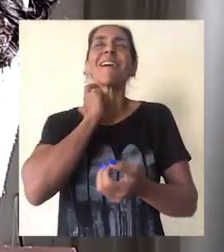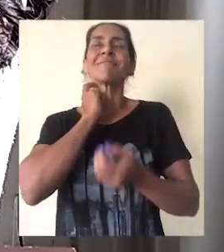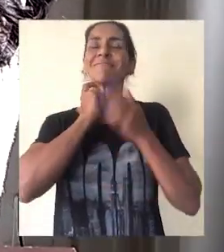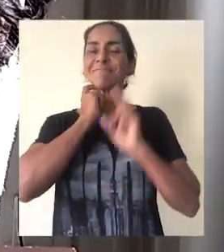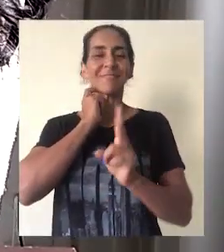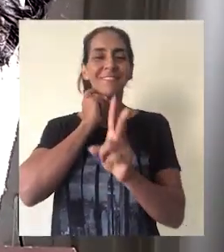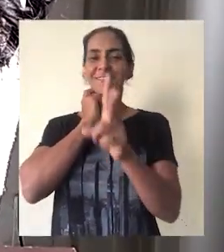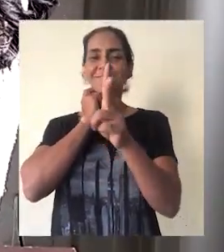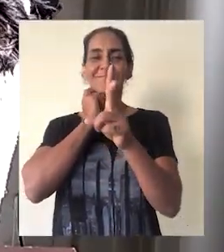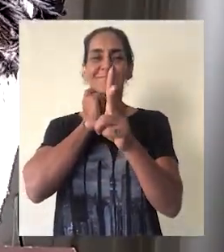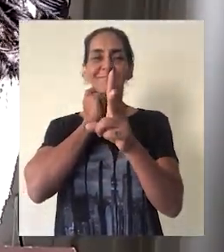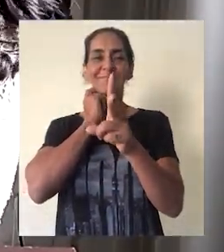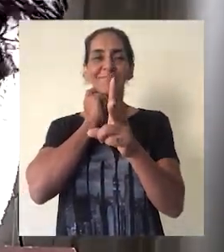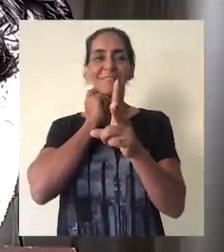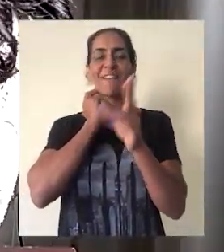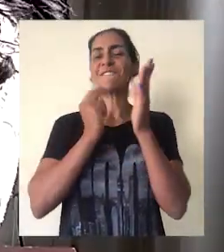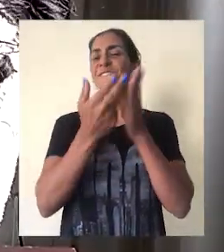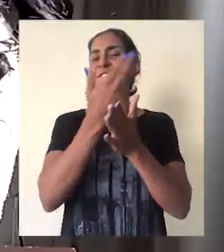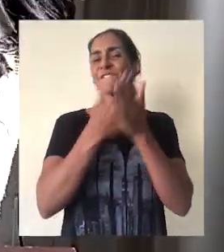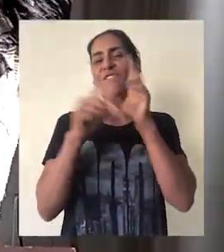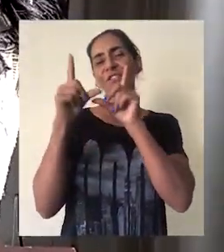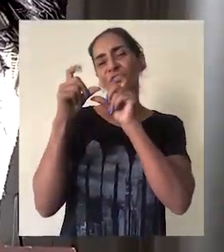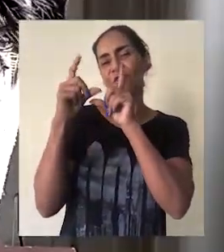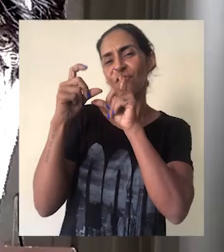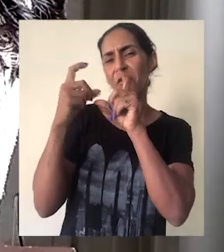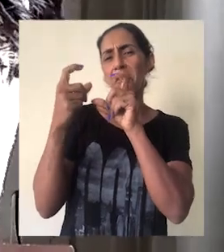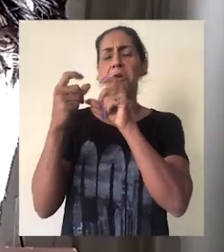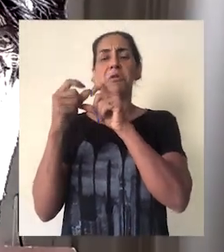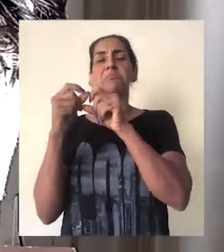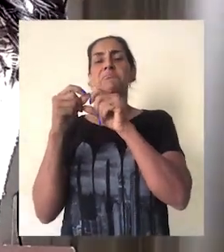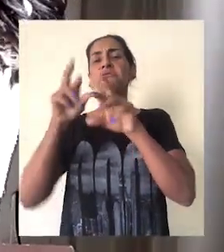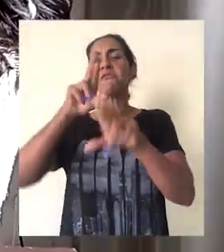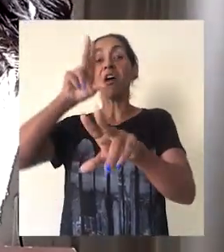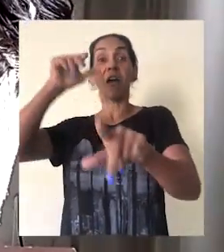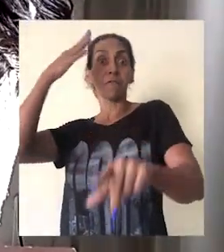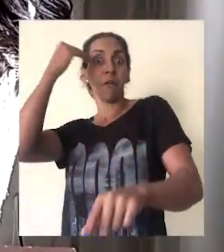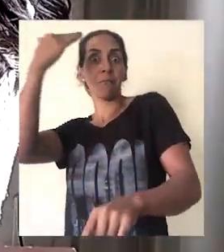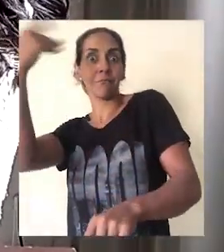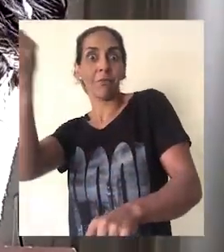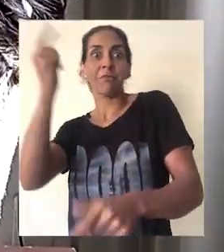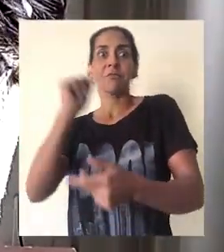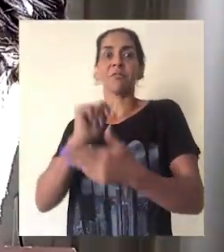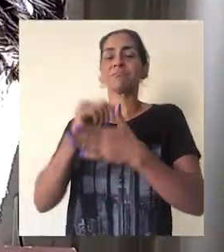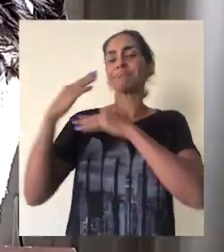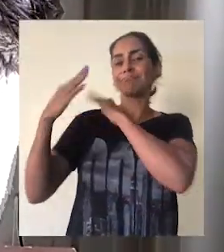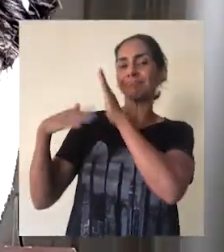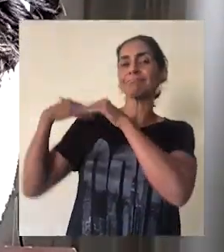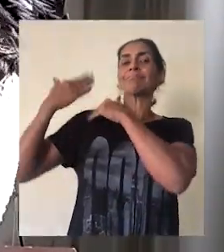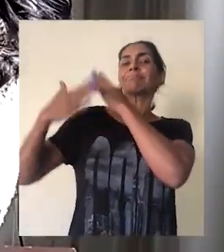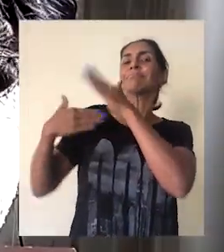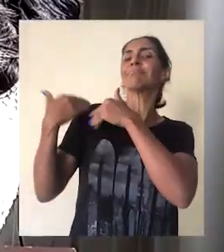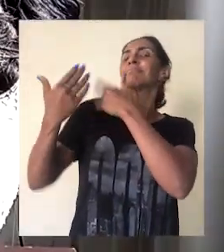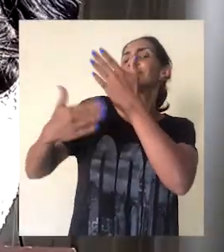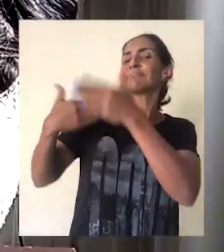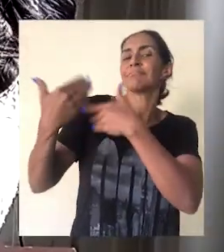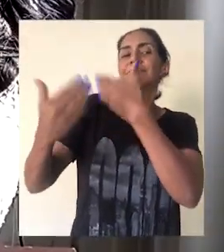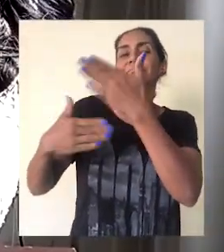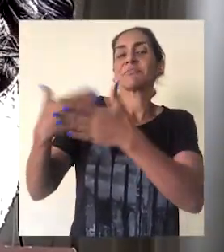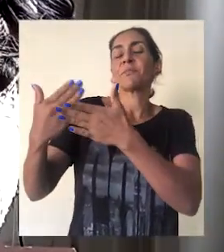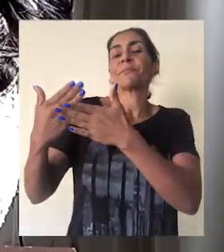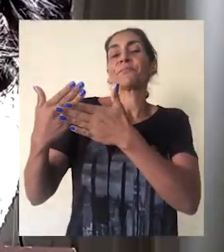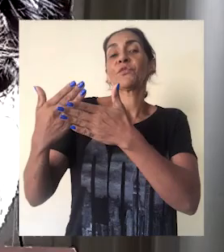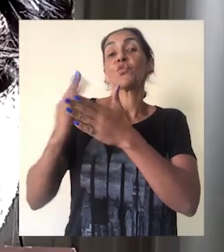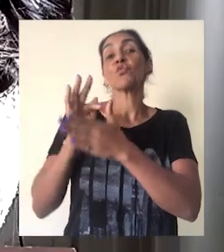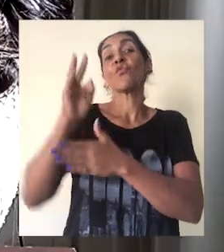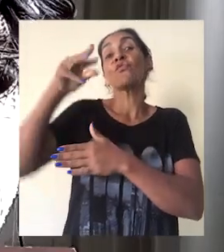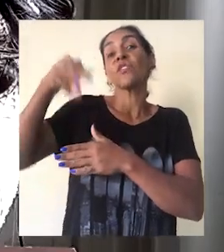fotos muito legais de vários Dráculas que tivemos aí com o passar do tempo. No final nós temos um